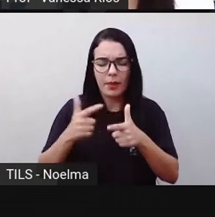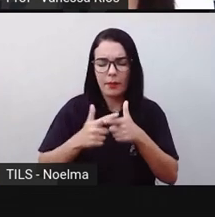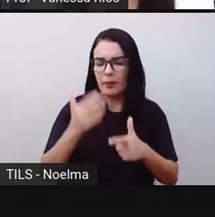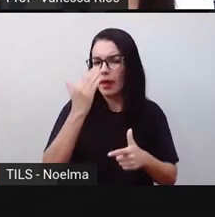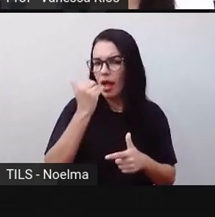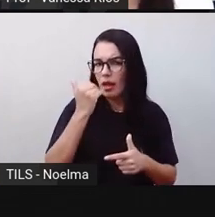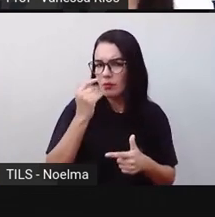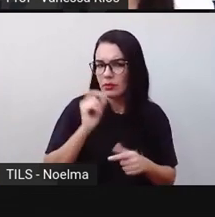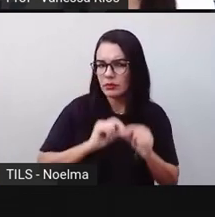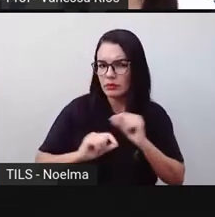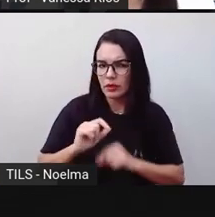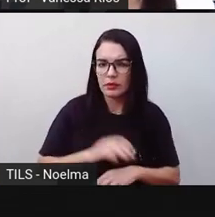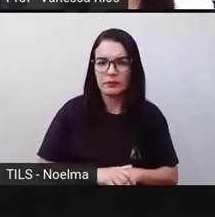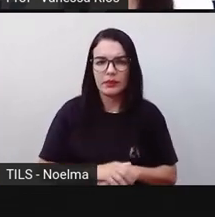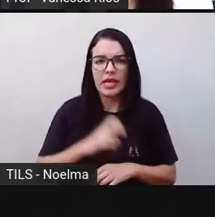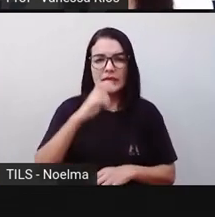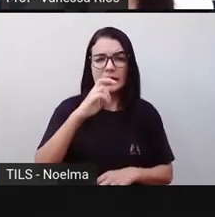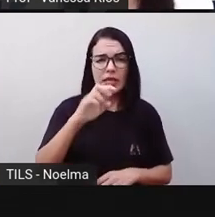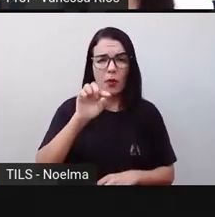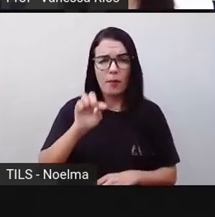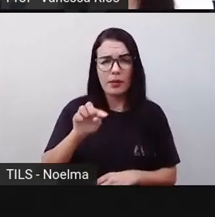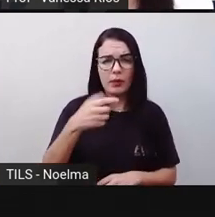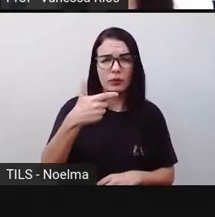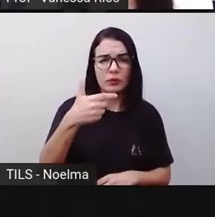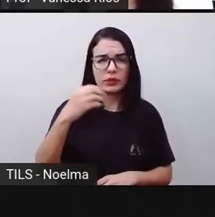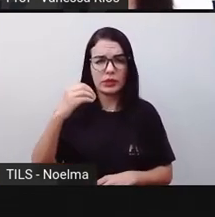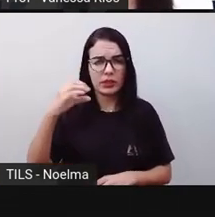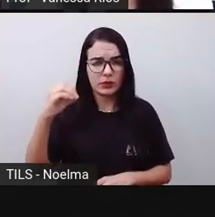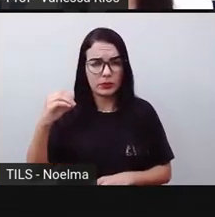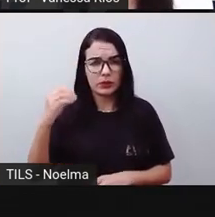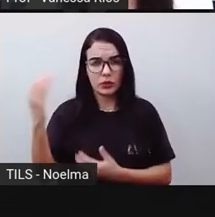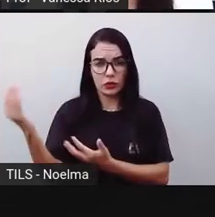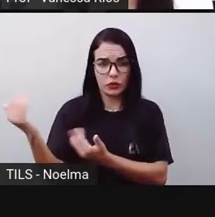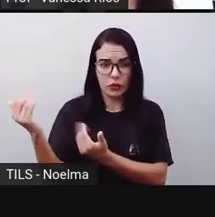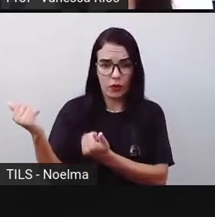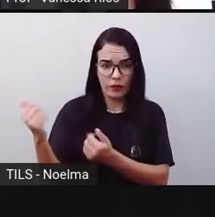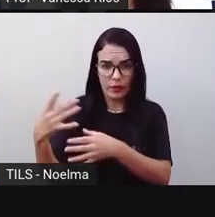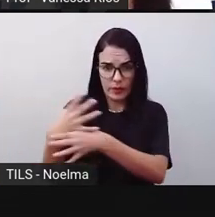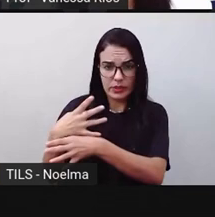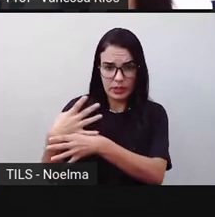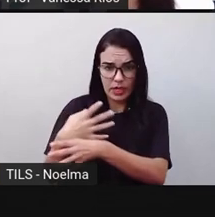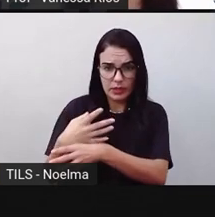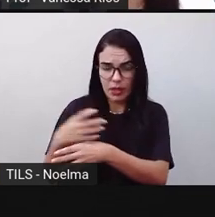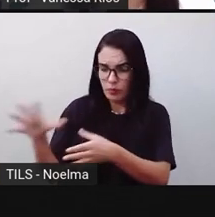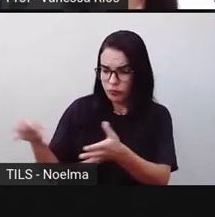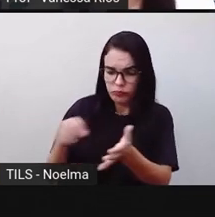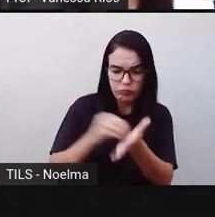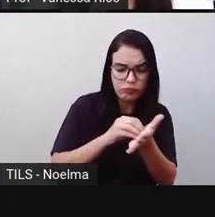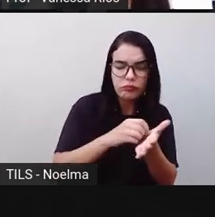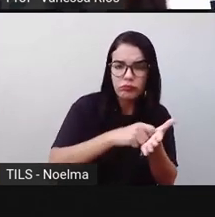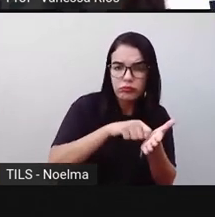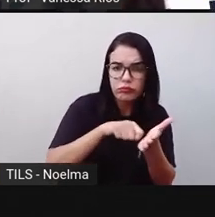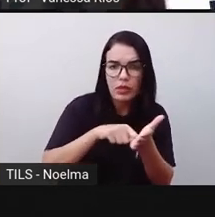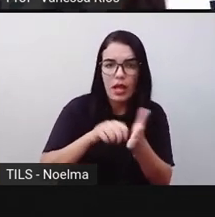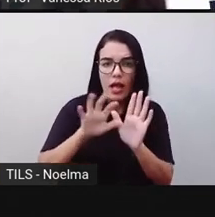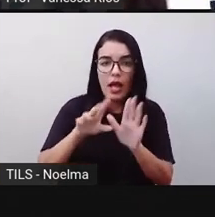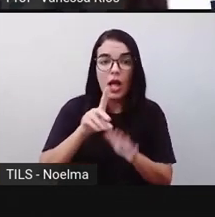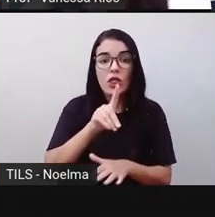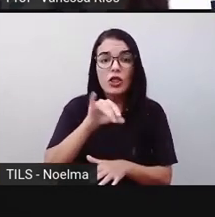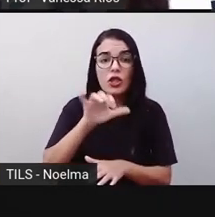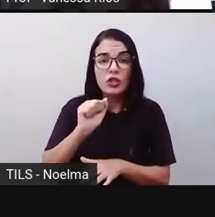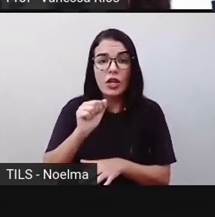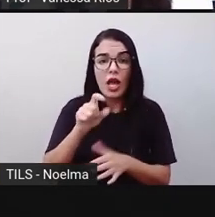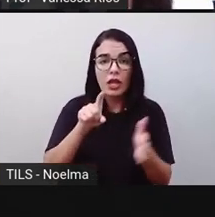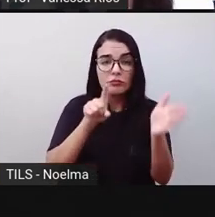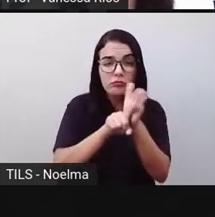de distúrbios alimentares, 5.200 jovens de uma cidade foram inscritos. No dia do teste,